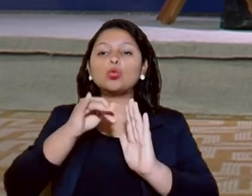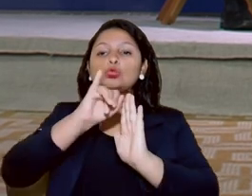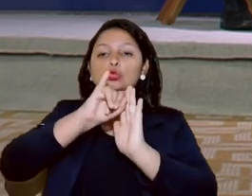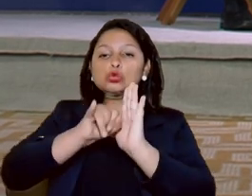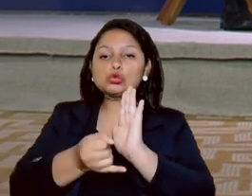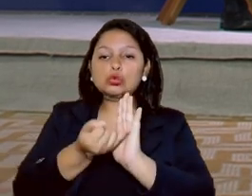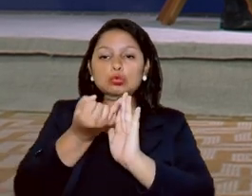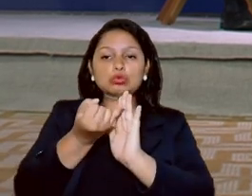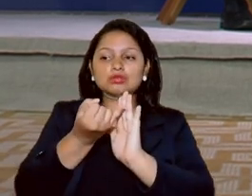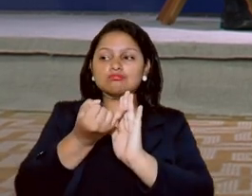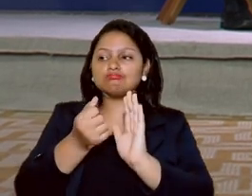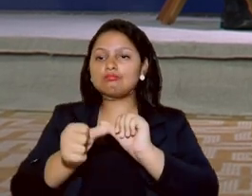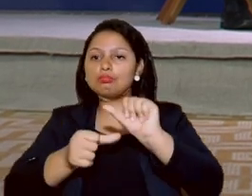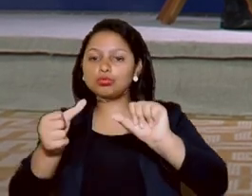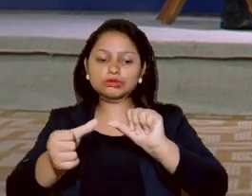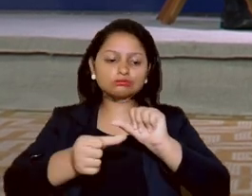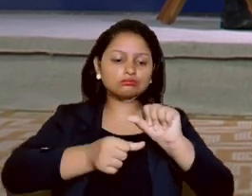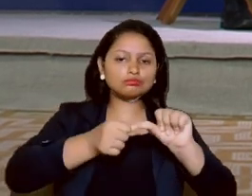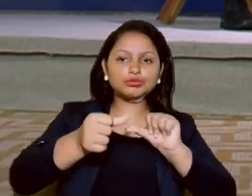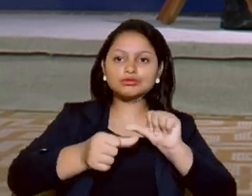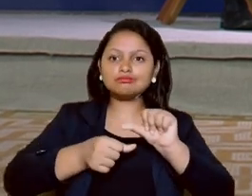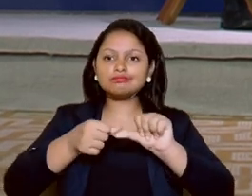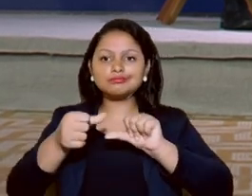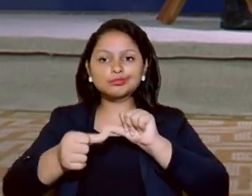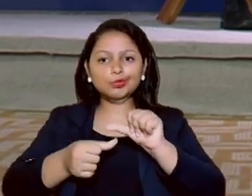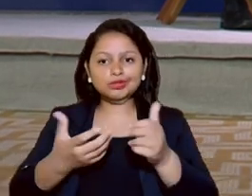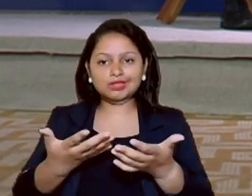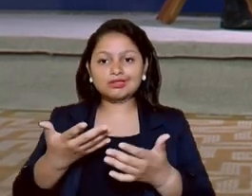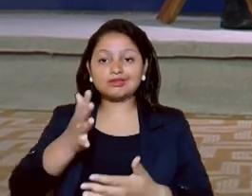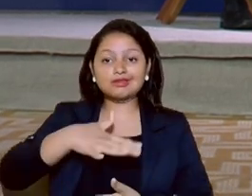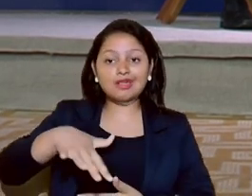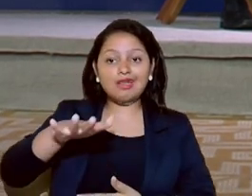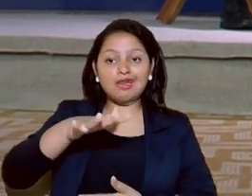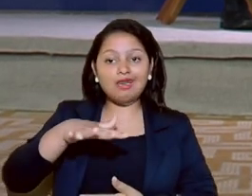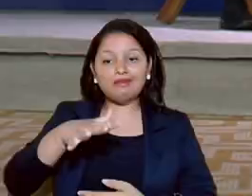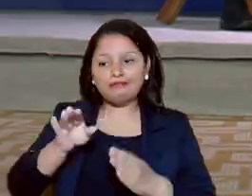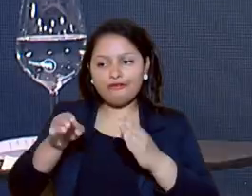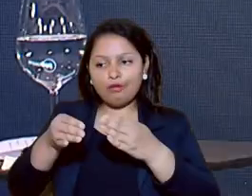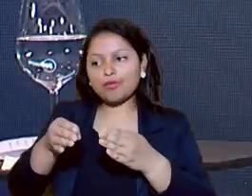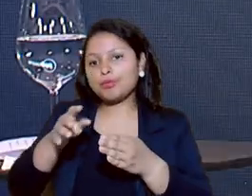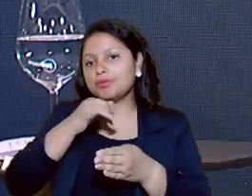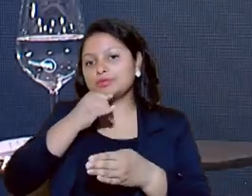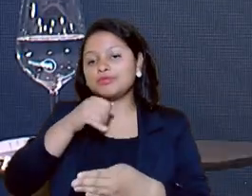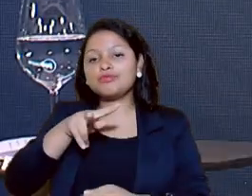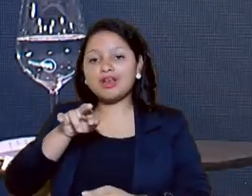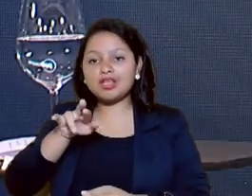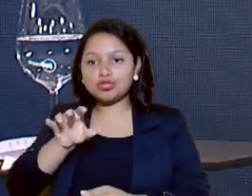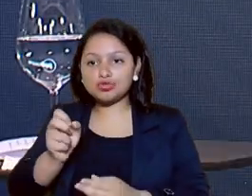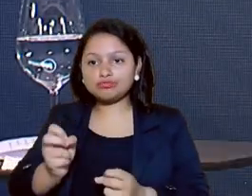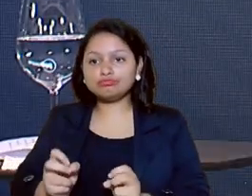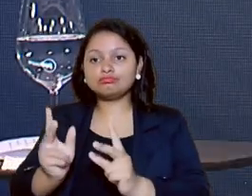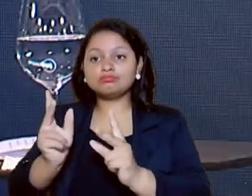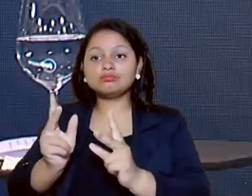implicações tanto no no setores específico como por exemplo varejo quanto nos próprios balanços dessas